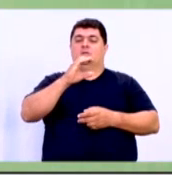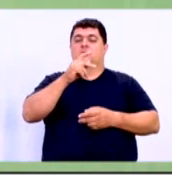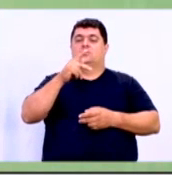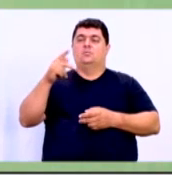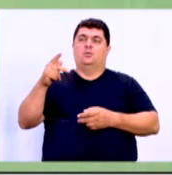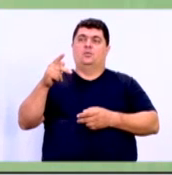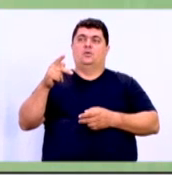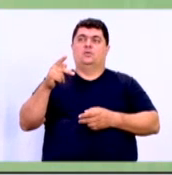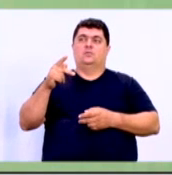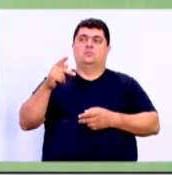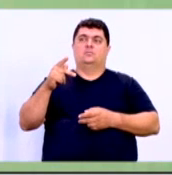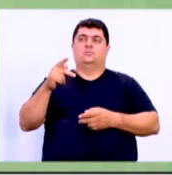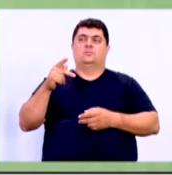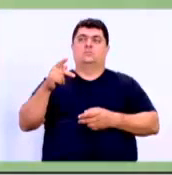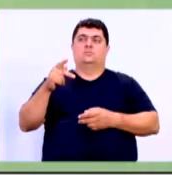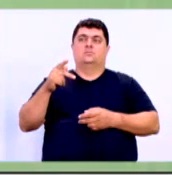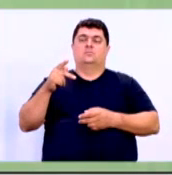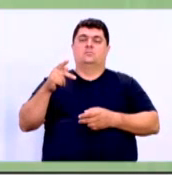CPP